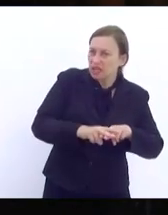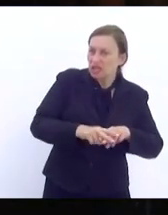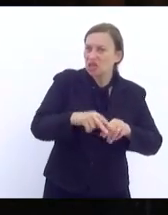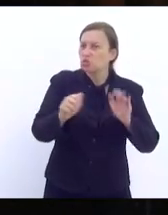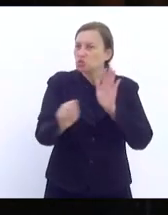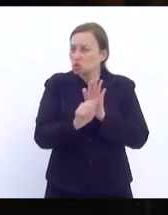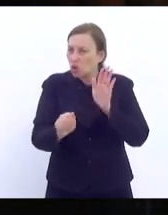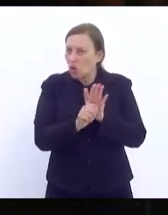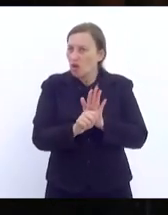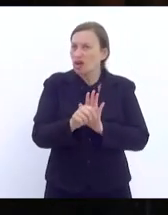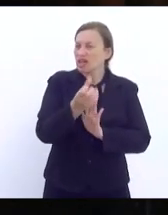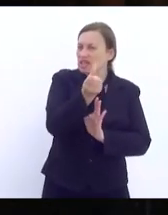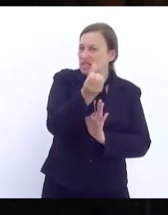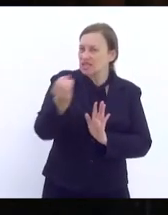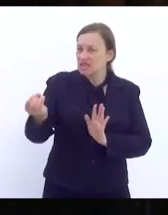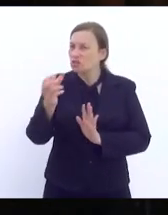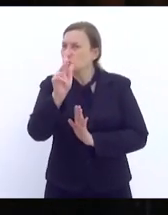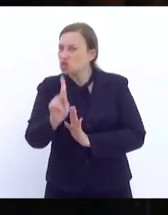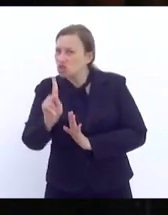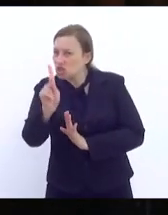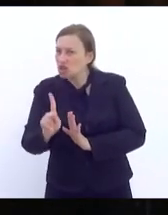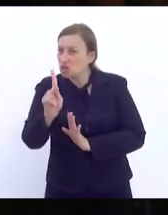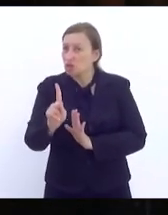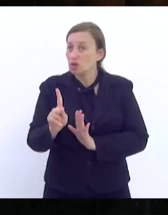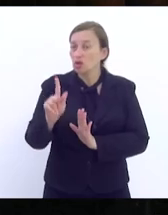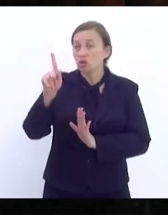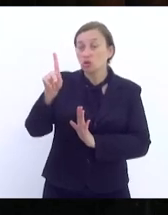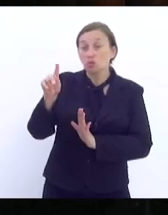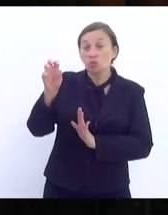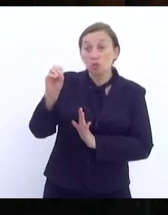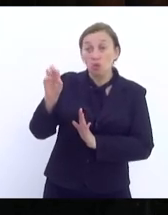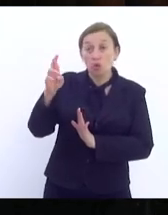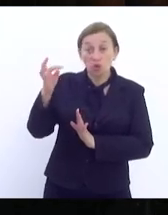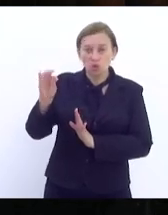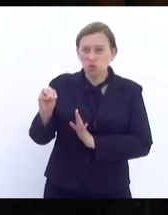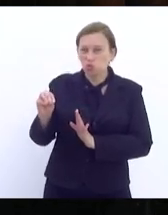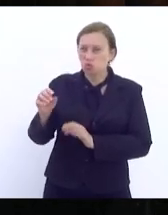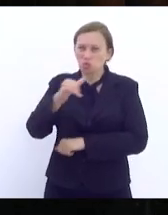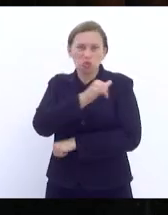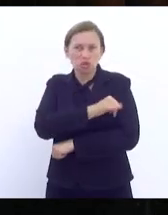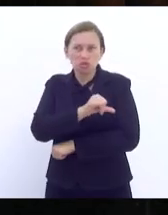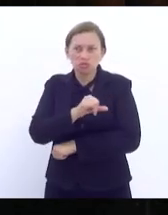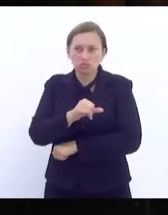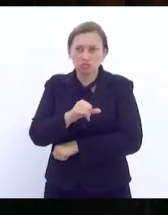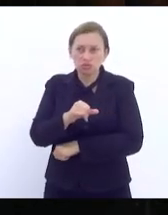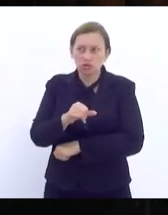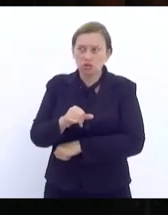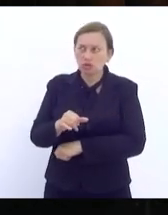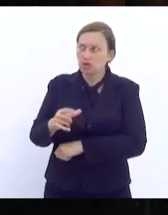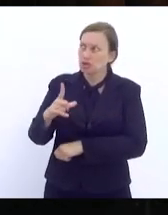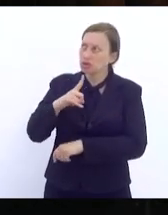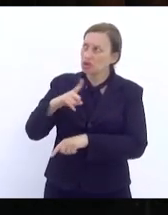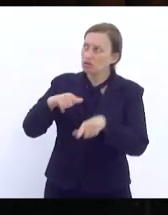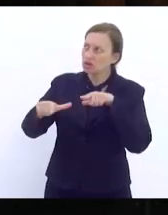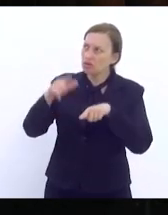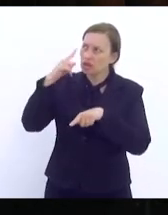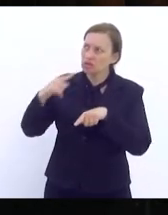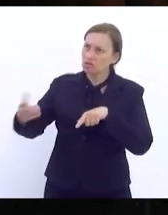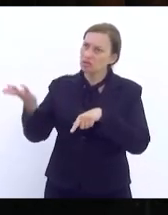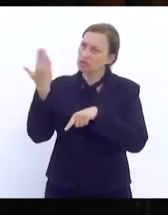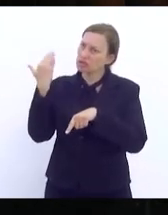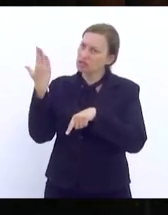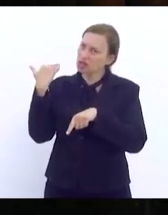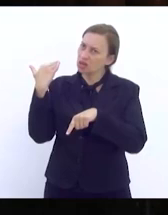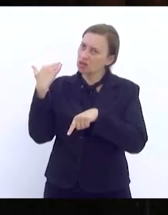600 kg Coronel Ibis no porto do Rio teve uma operação na semana passada